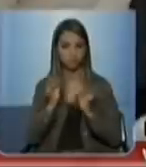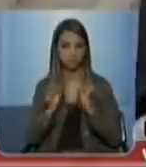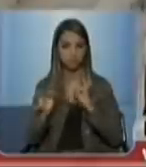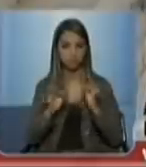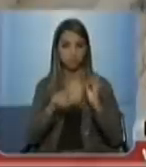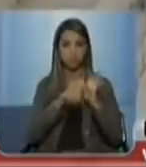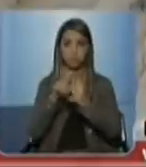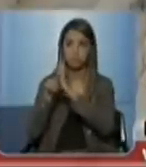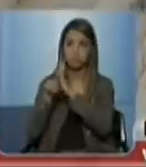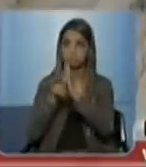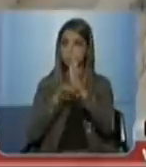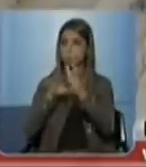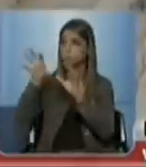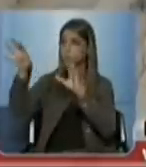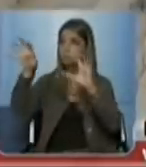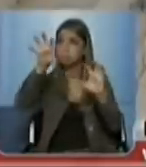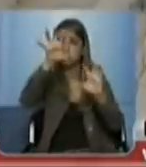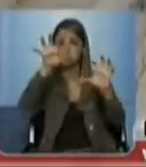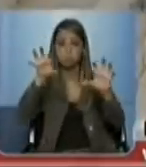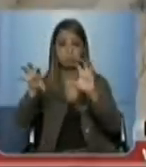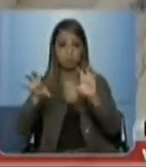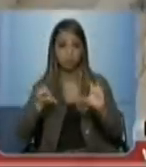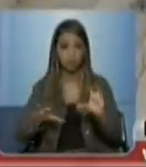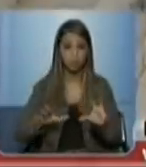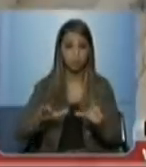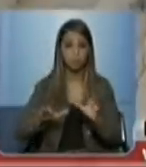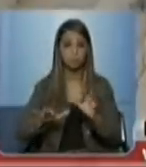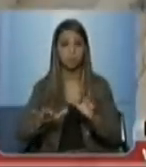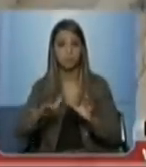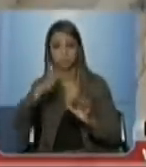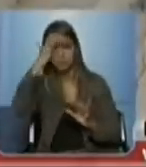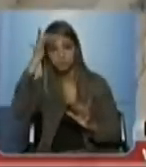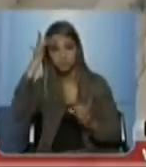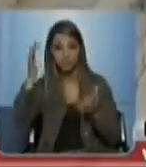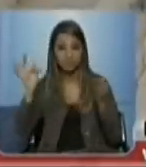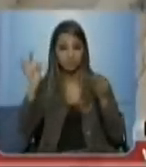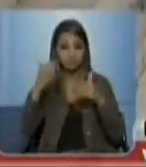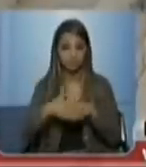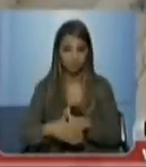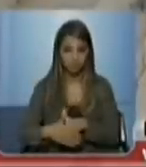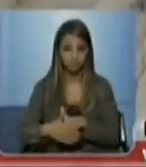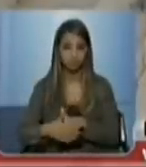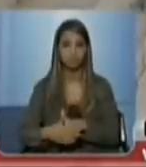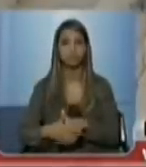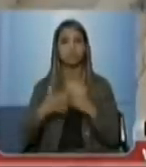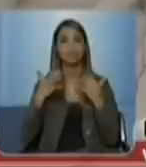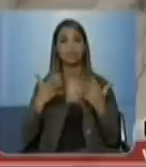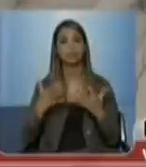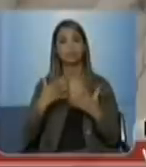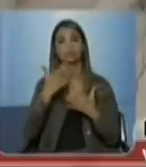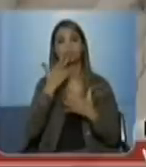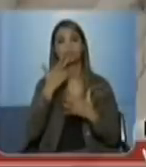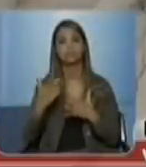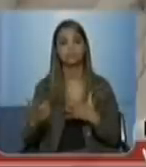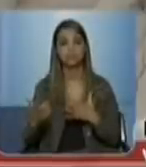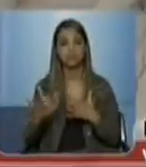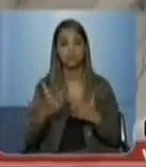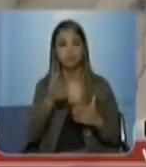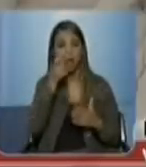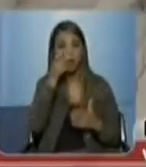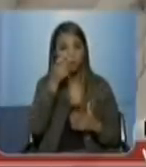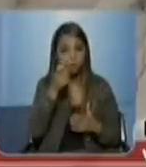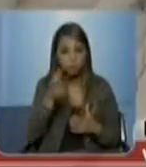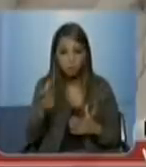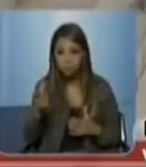mapeamento dos falidos dos dos Comerciantes falidos porque eu quero dizer que só estamos acompanhando